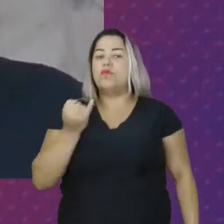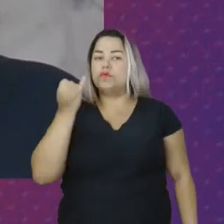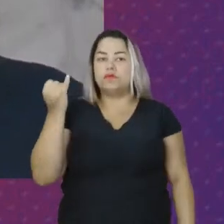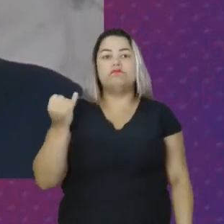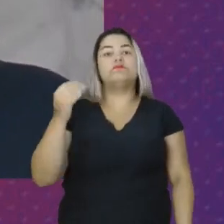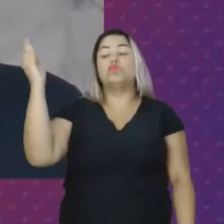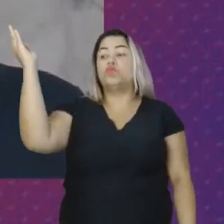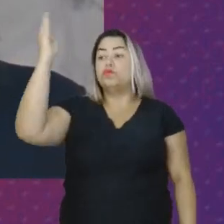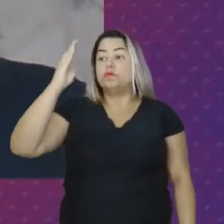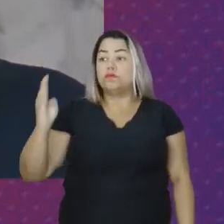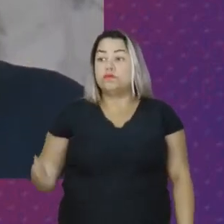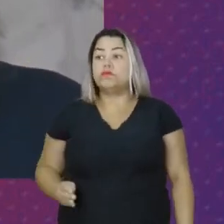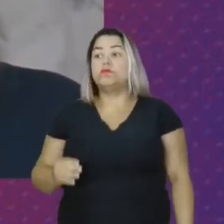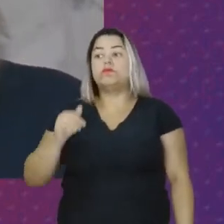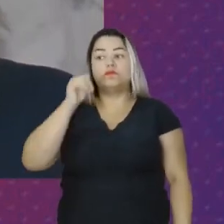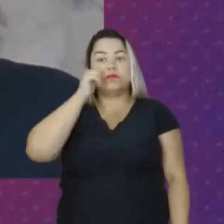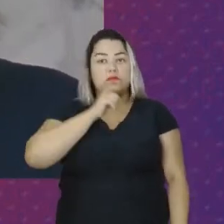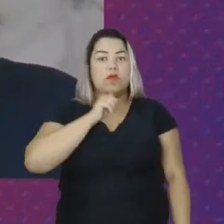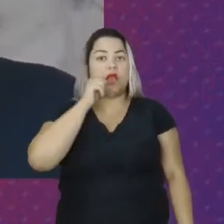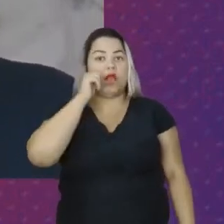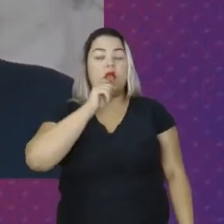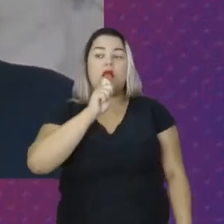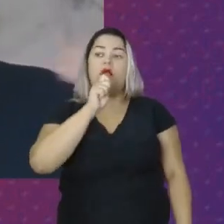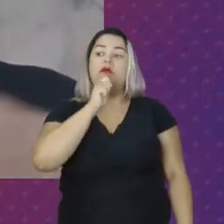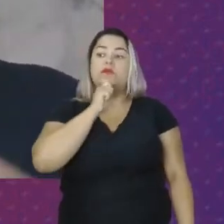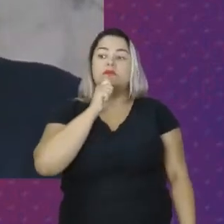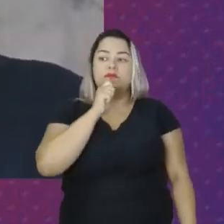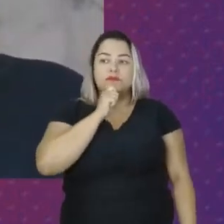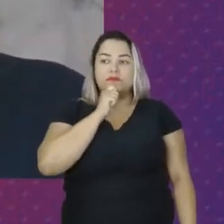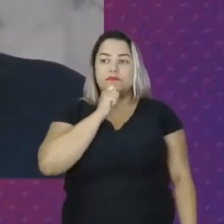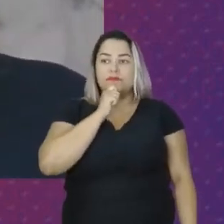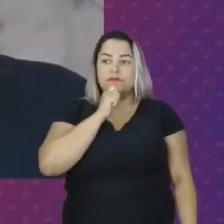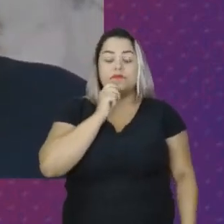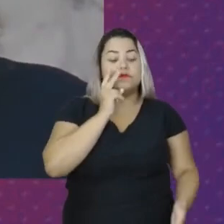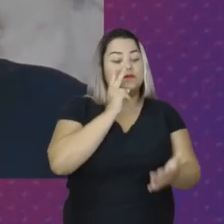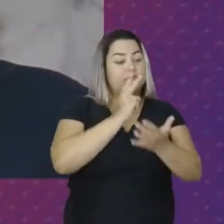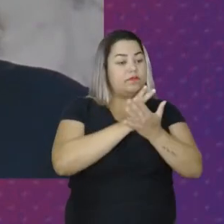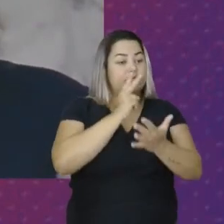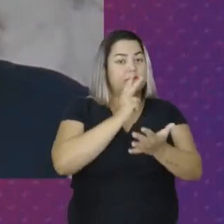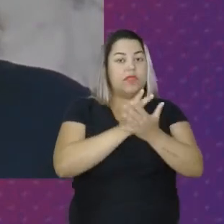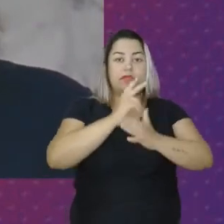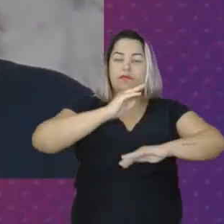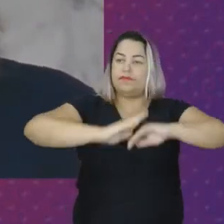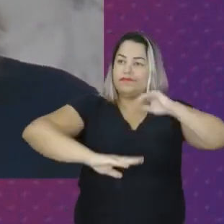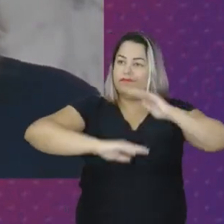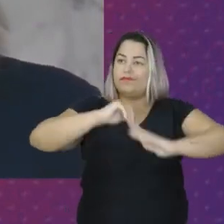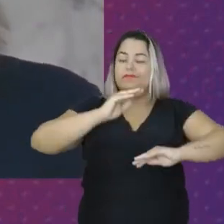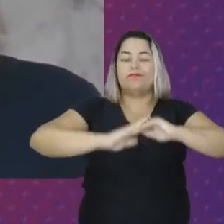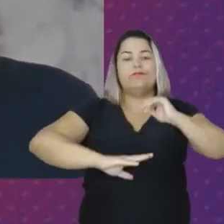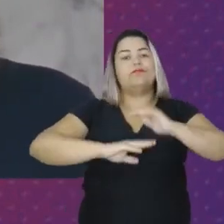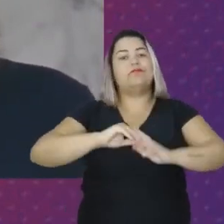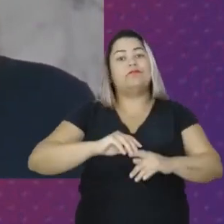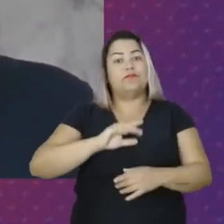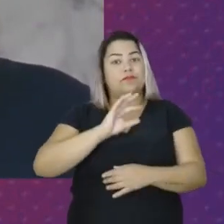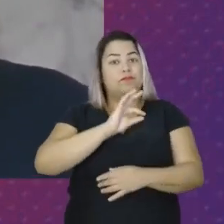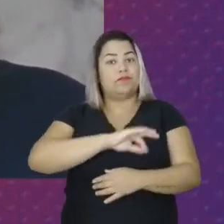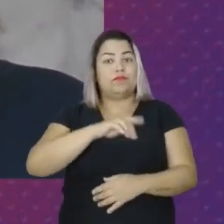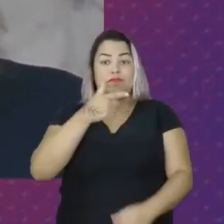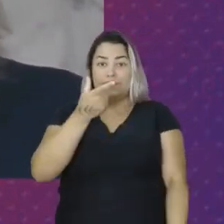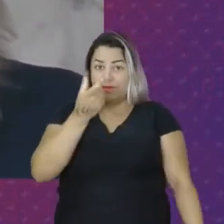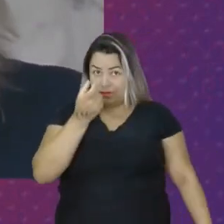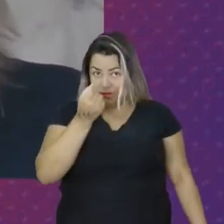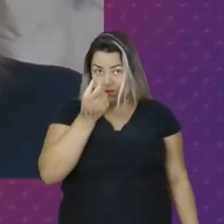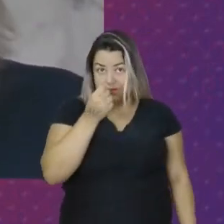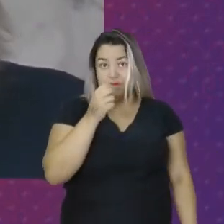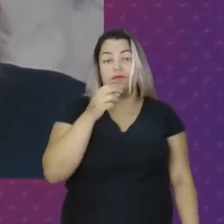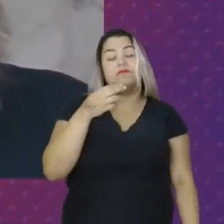no Brasil as mulheres ainda, inclusive nas mesmas funções, ganham em média 20